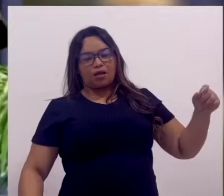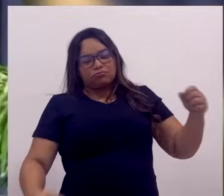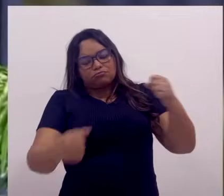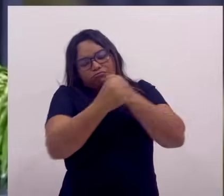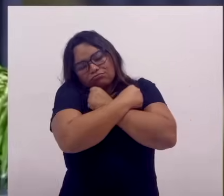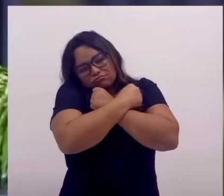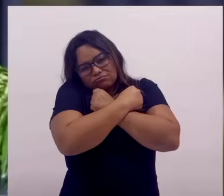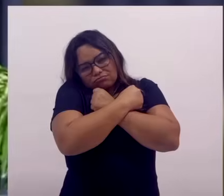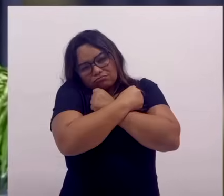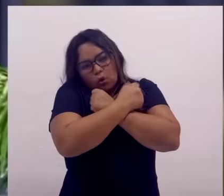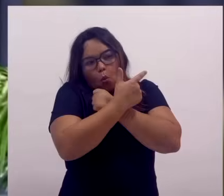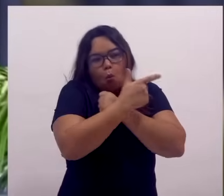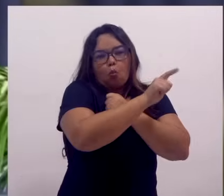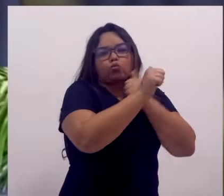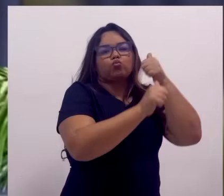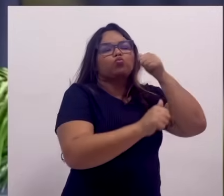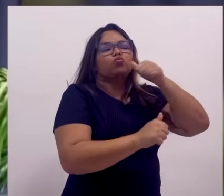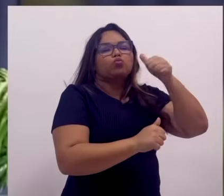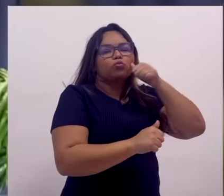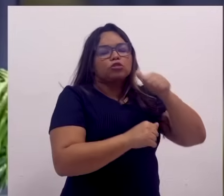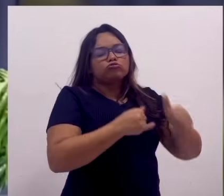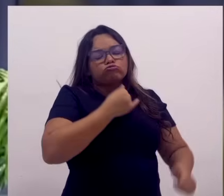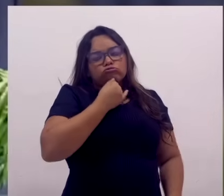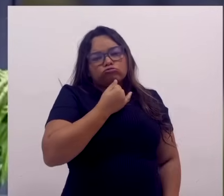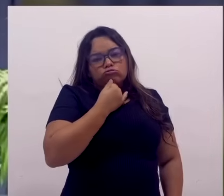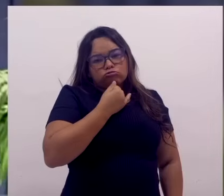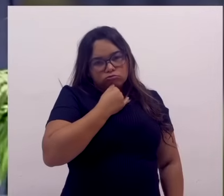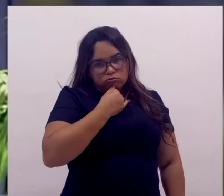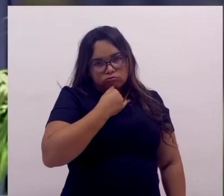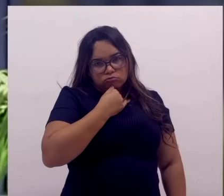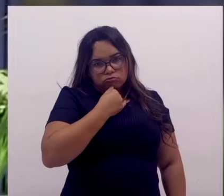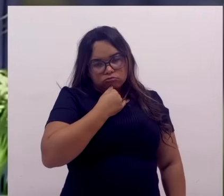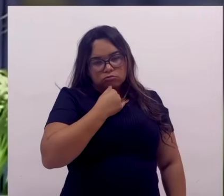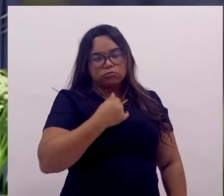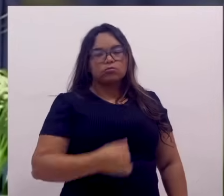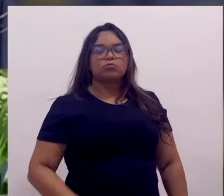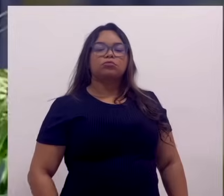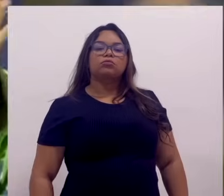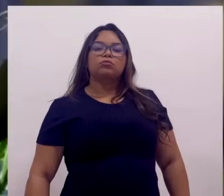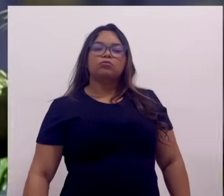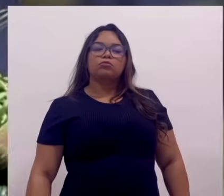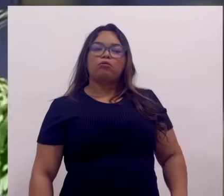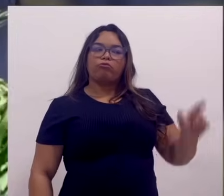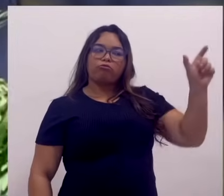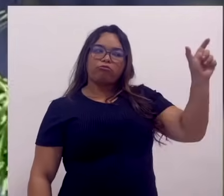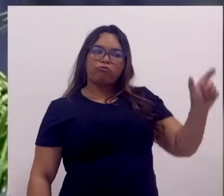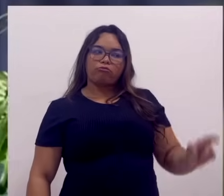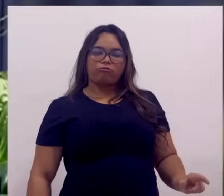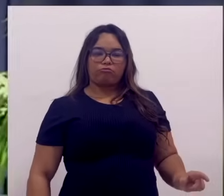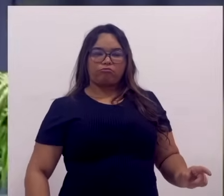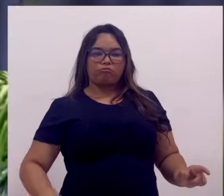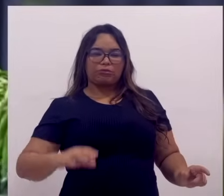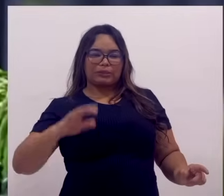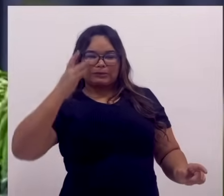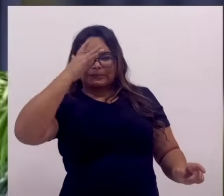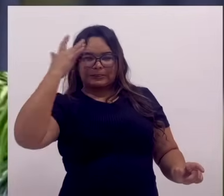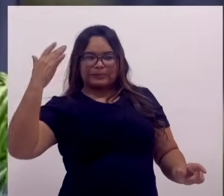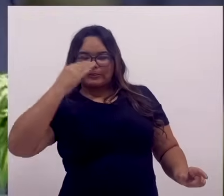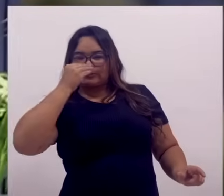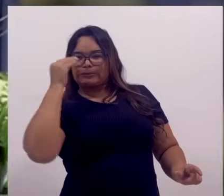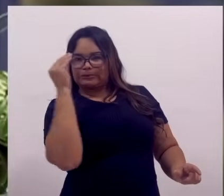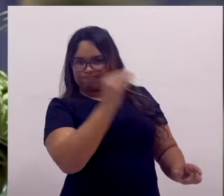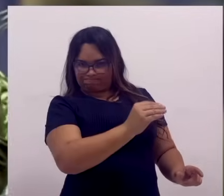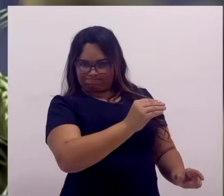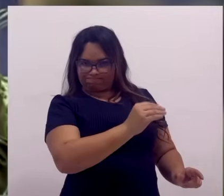e um beijo numa outra senhora que estava muito triste, que tinha sido marginalizada por outra